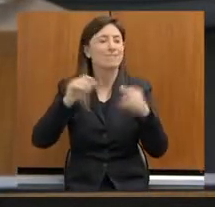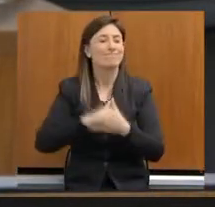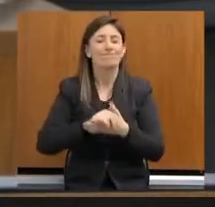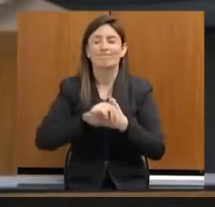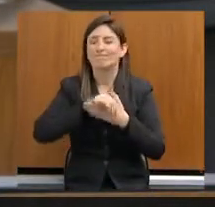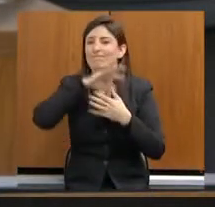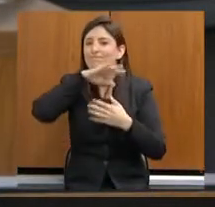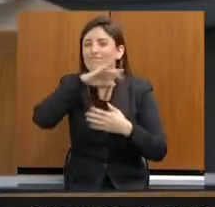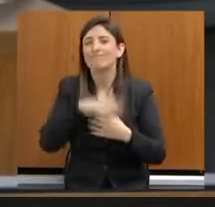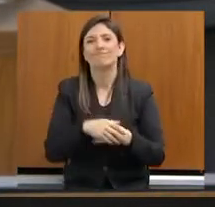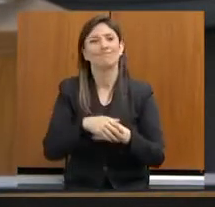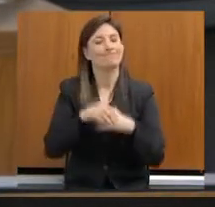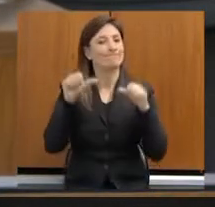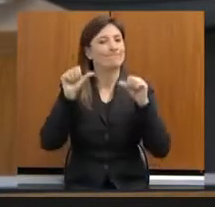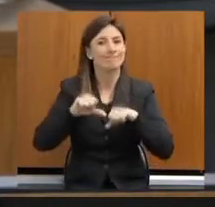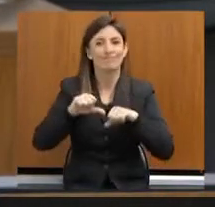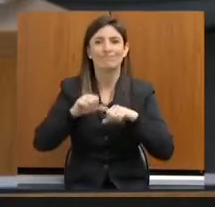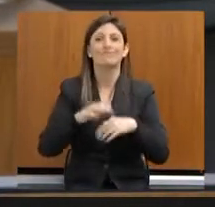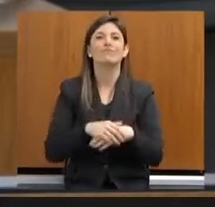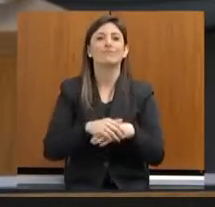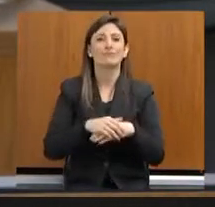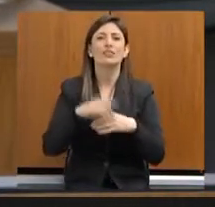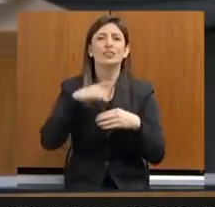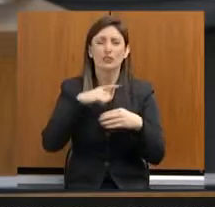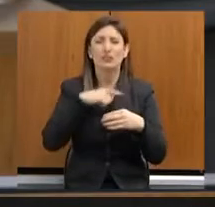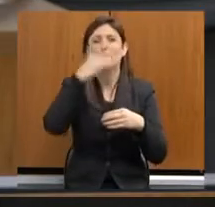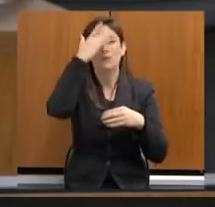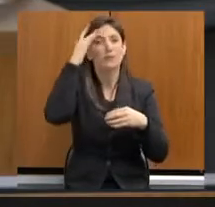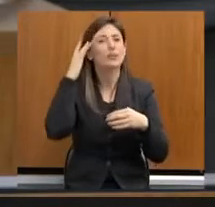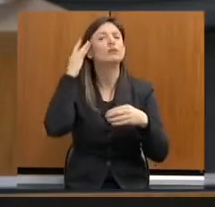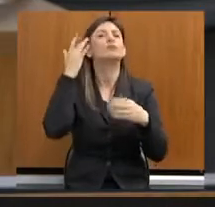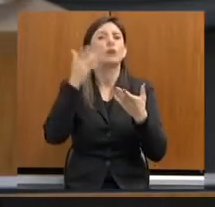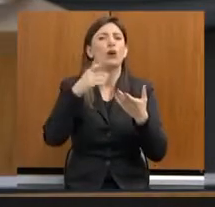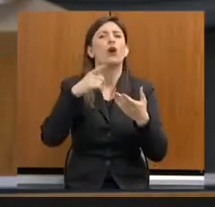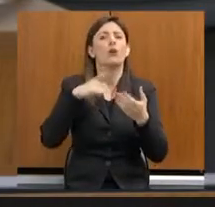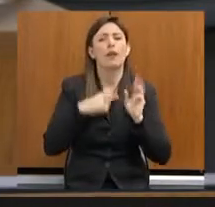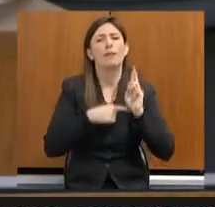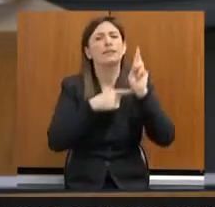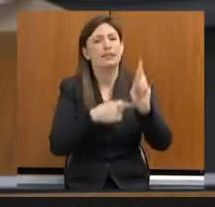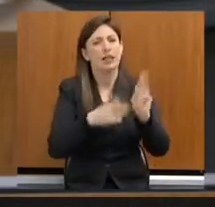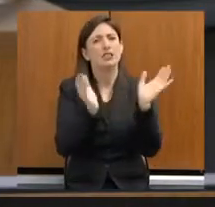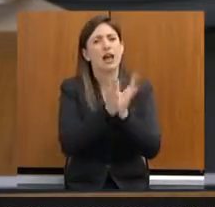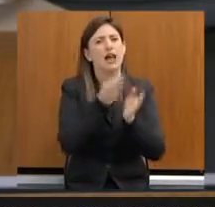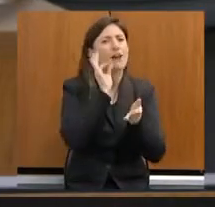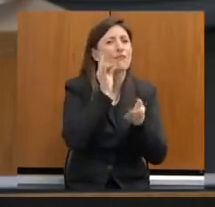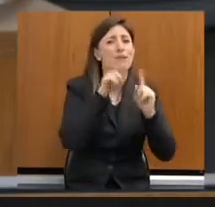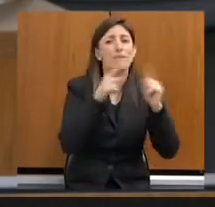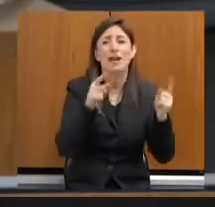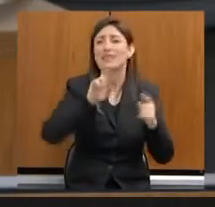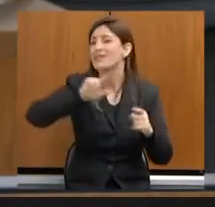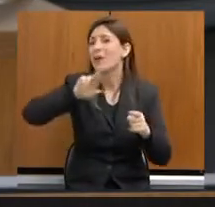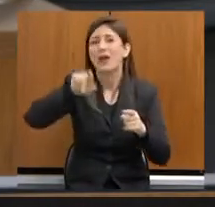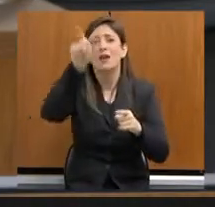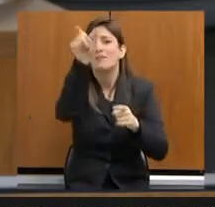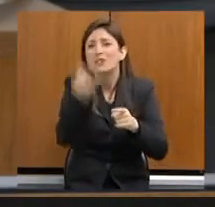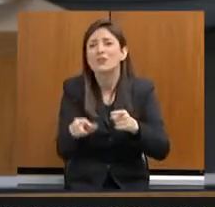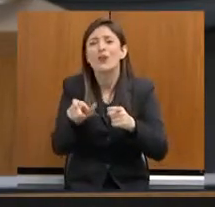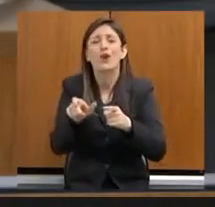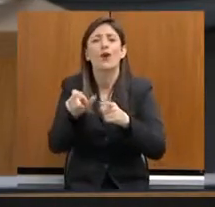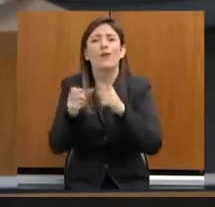Nacional do café e tem o altos interesses que não é do Produtor é certa idade e foi o que aconteceu